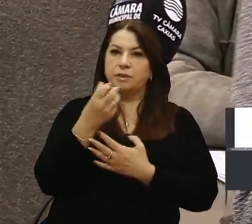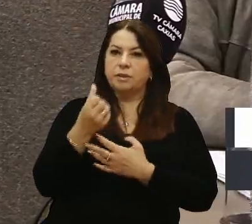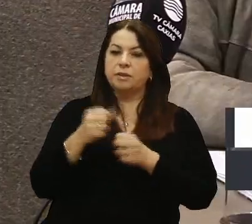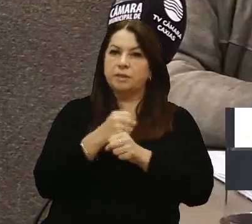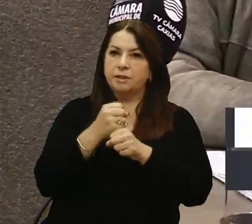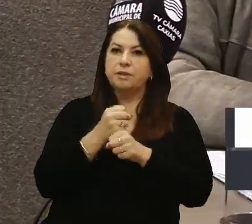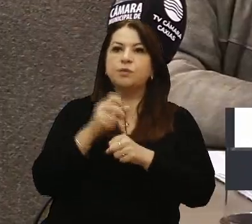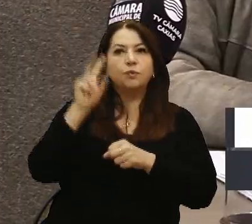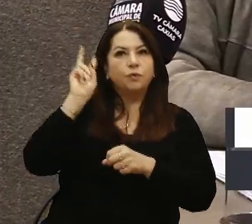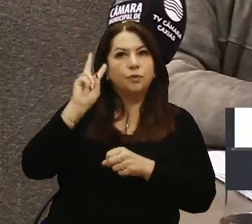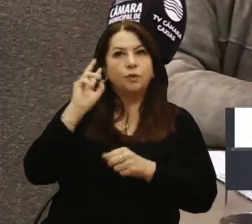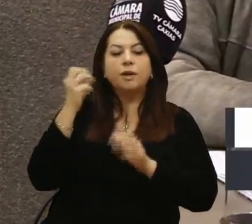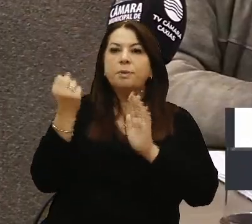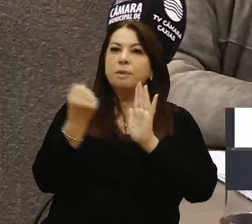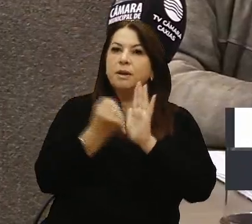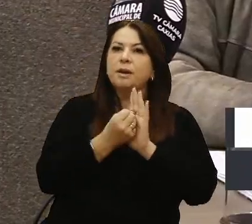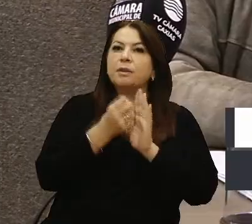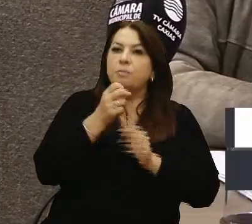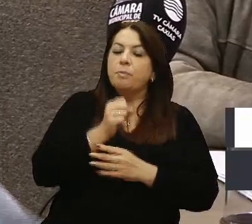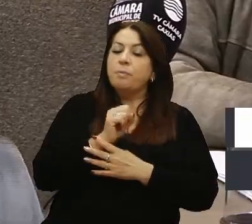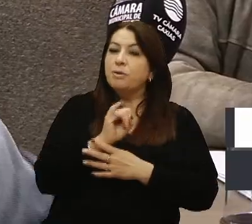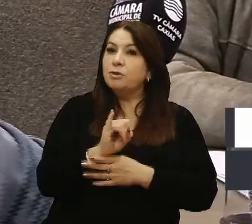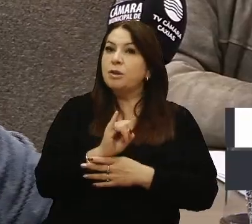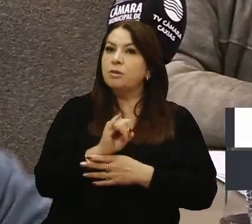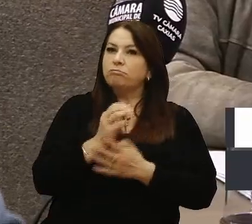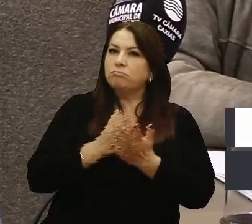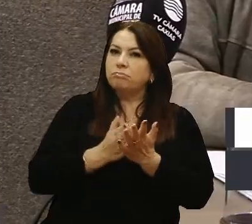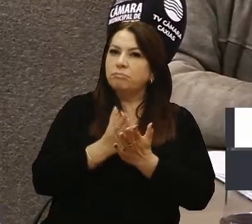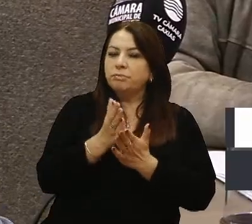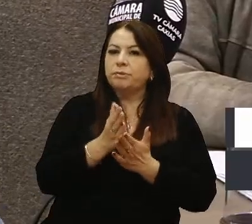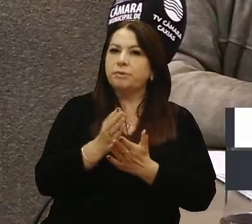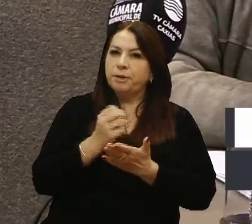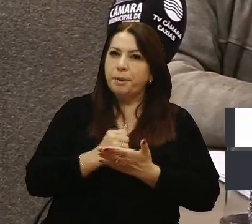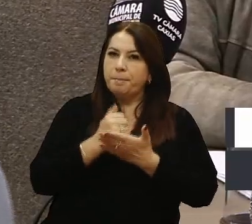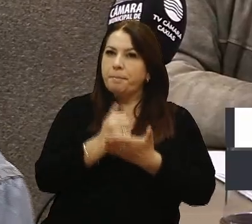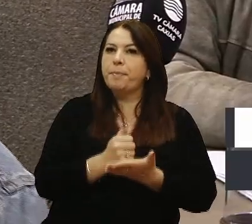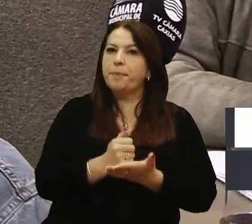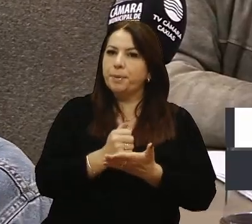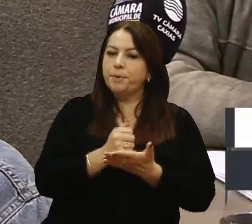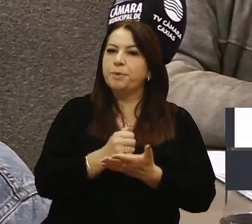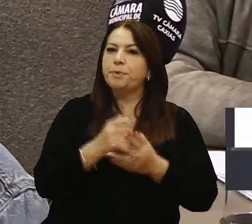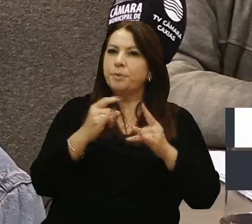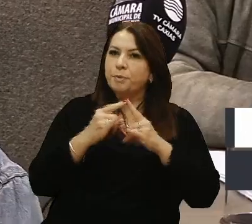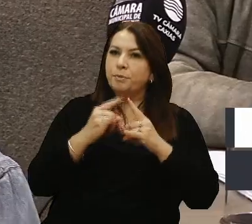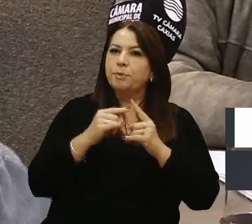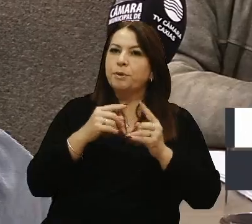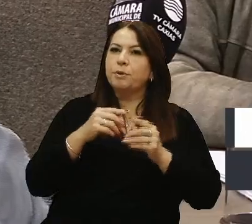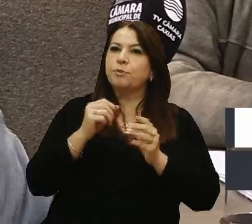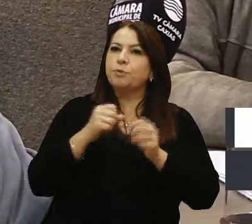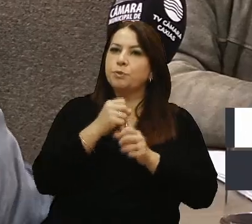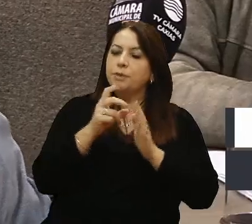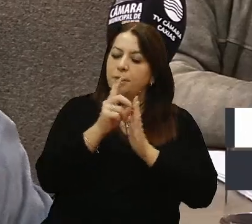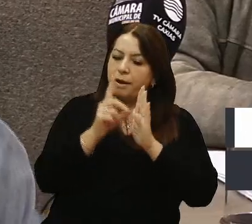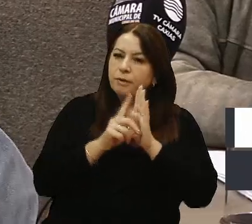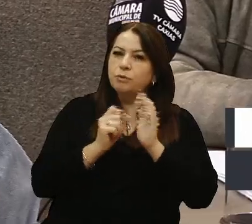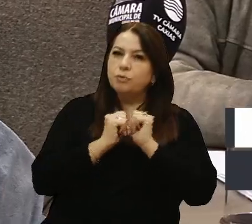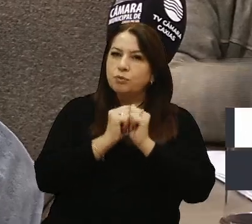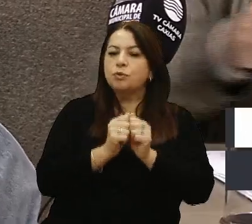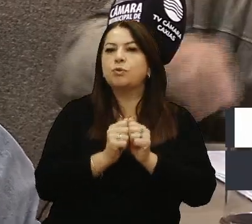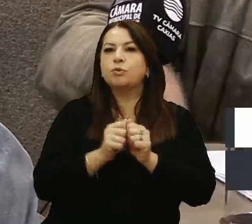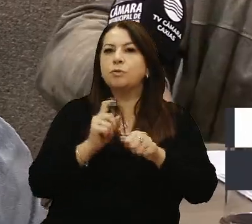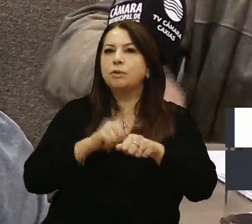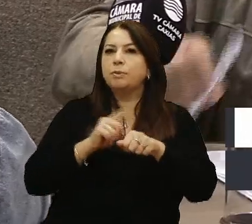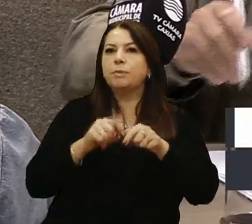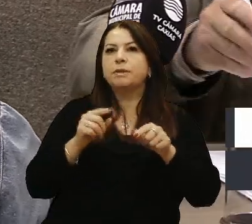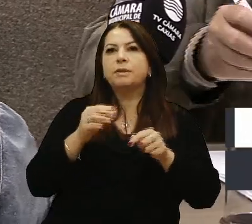anos de história marcado por paixão, lealdade e apoio incondicional. Ao longo dessas décadas esteve presente nos momentos